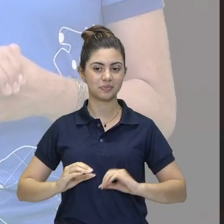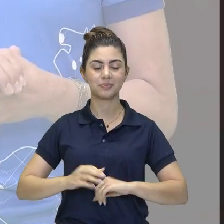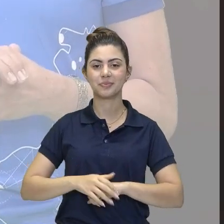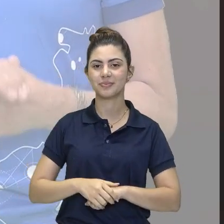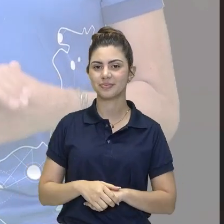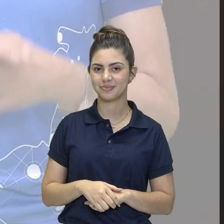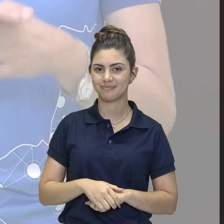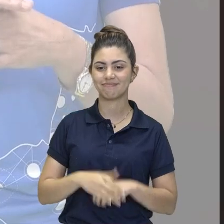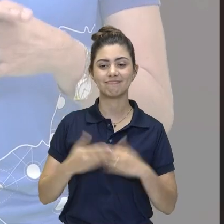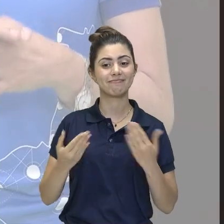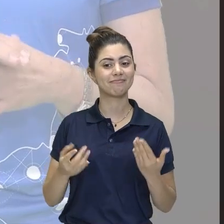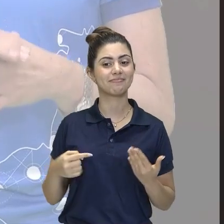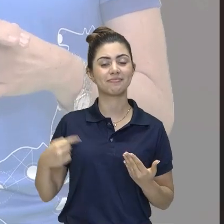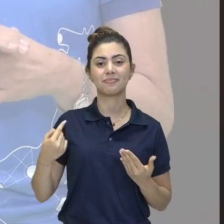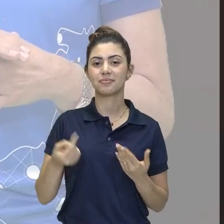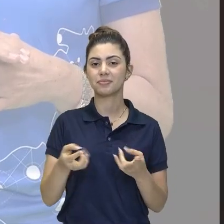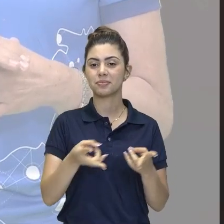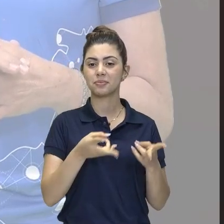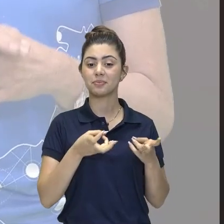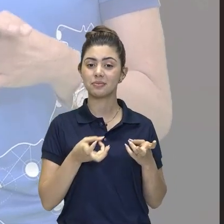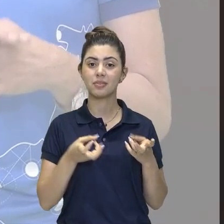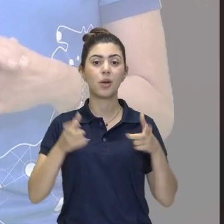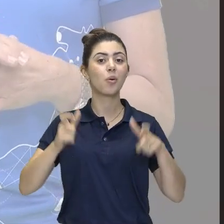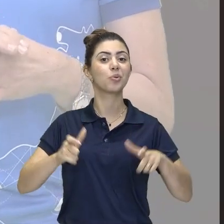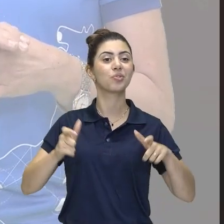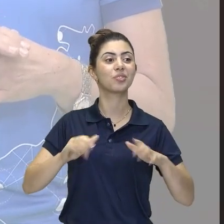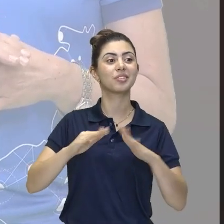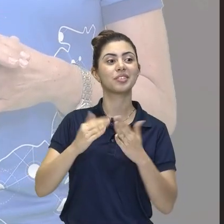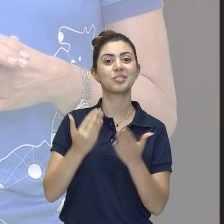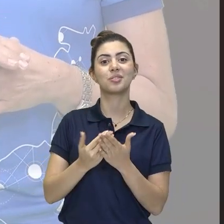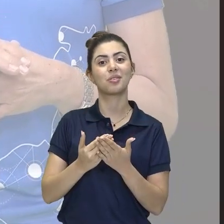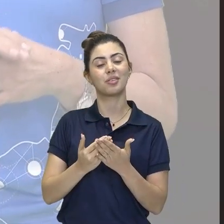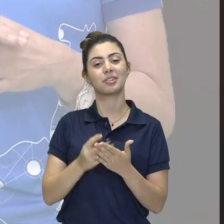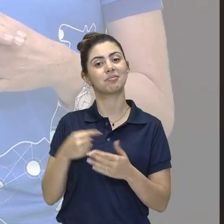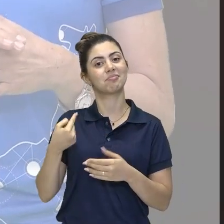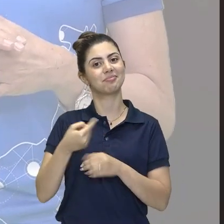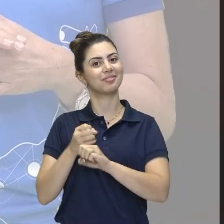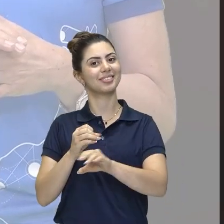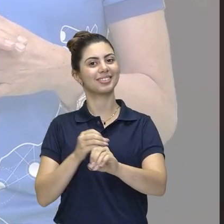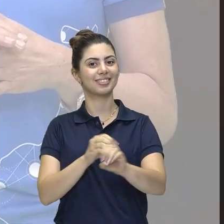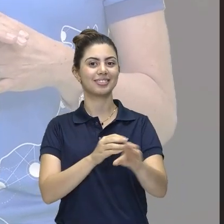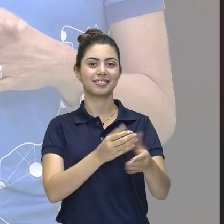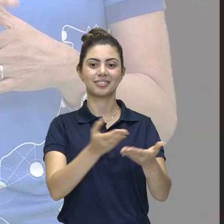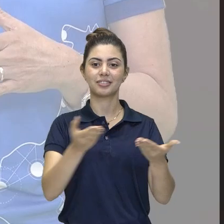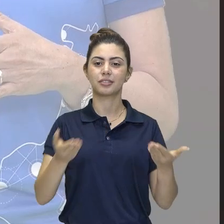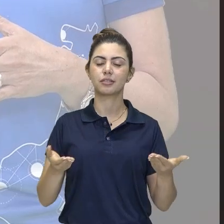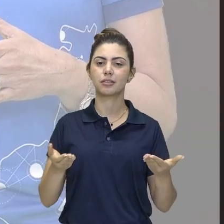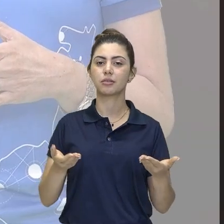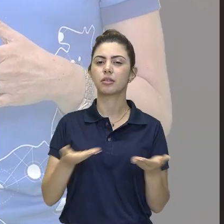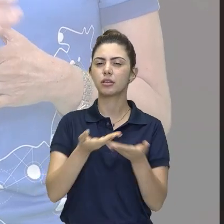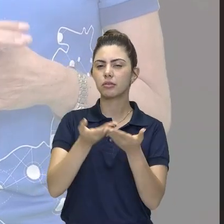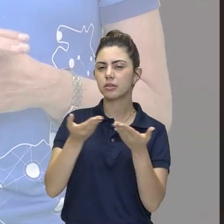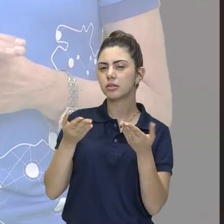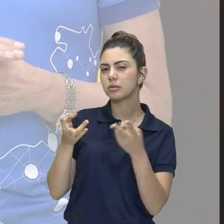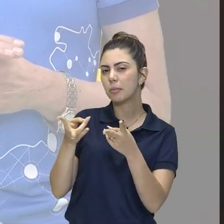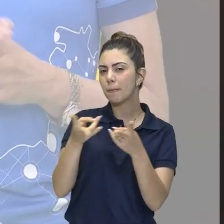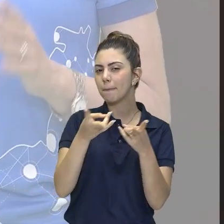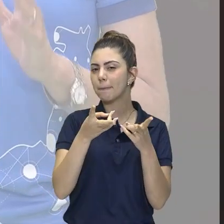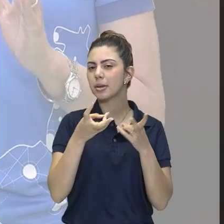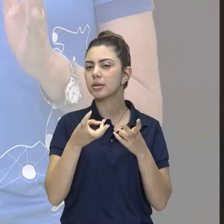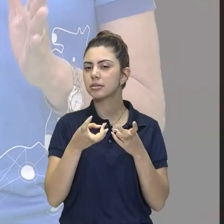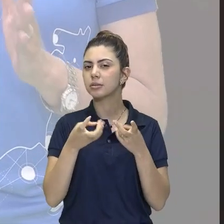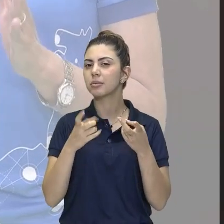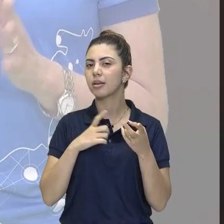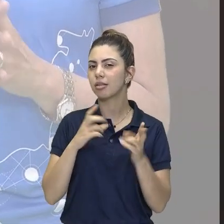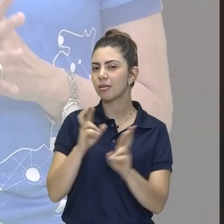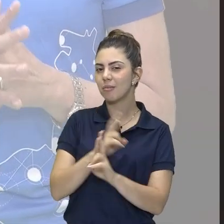nós estamos vendo na escola. Mais uma vez, peço aí que vocês observem essa